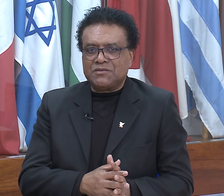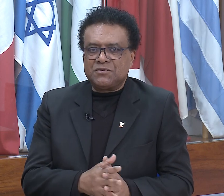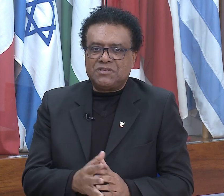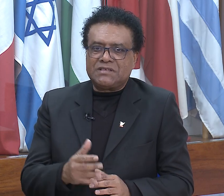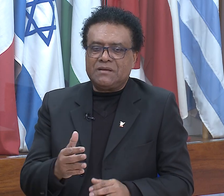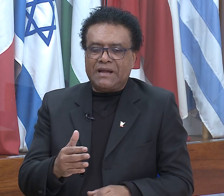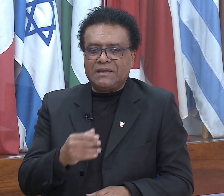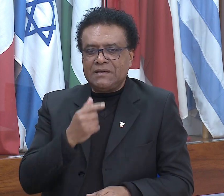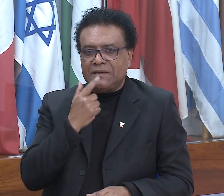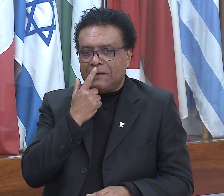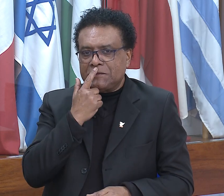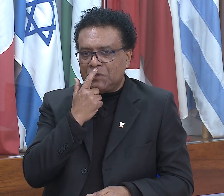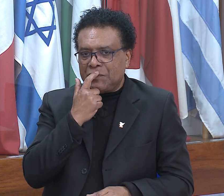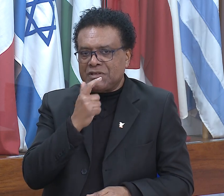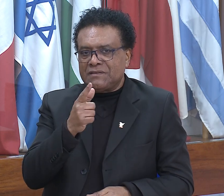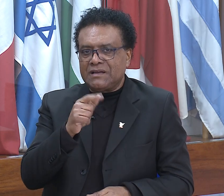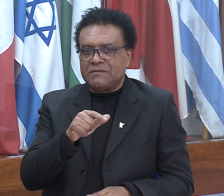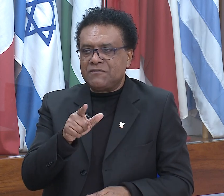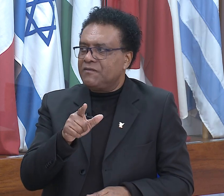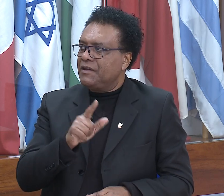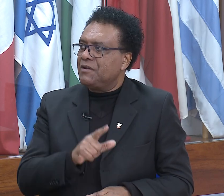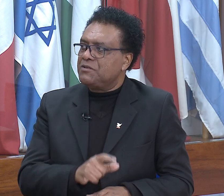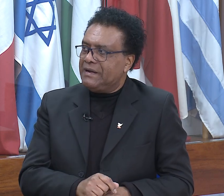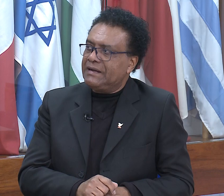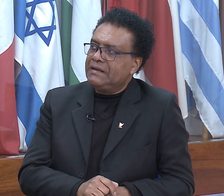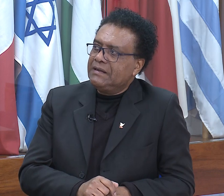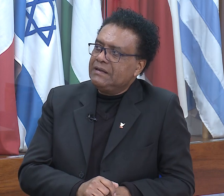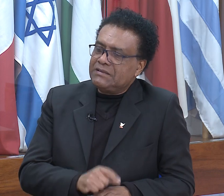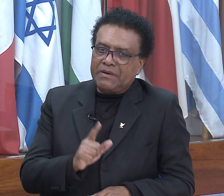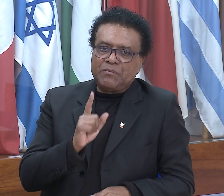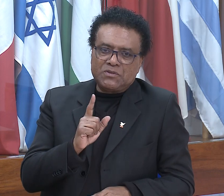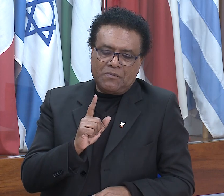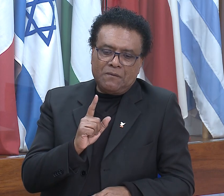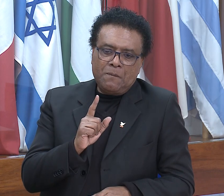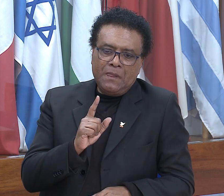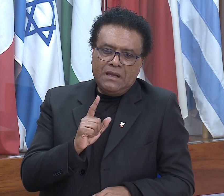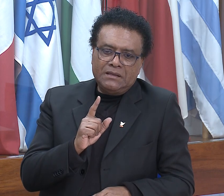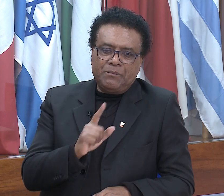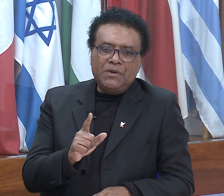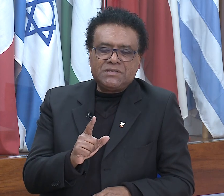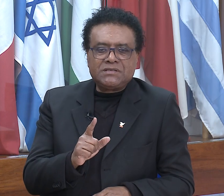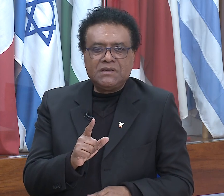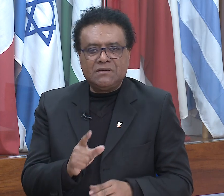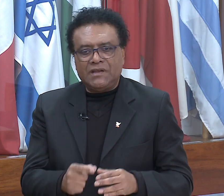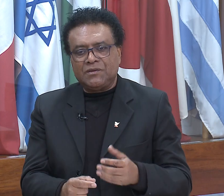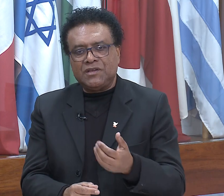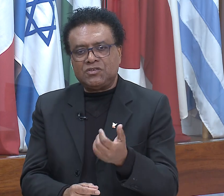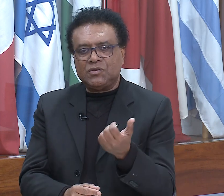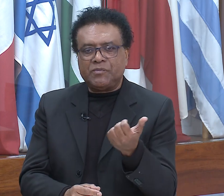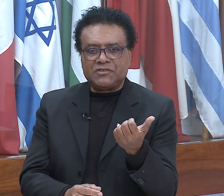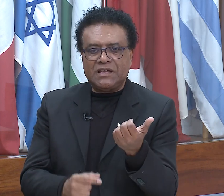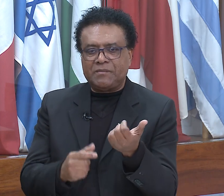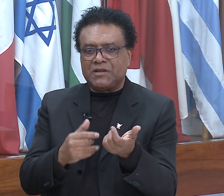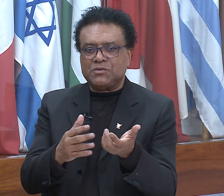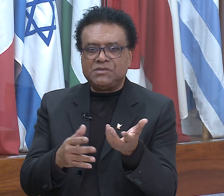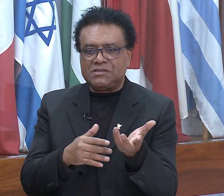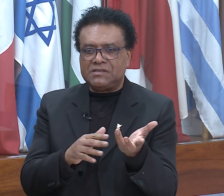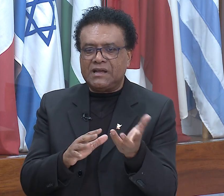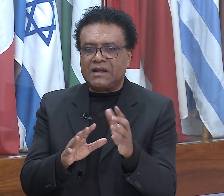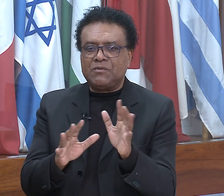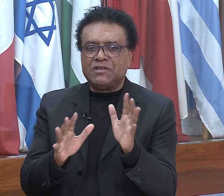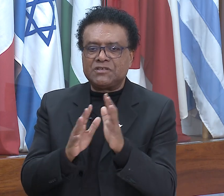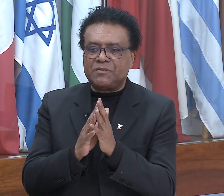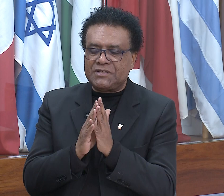por questão de Justiça lembrar que quem lançou o projeto na Câmara foi vereadora de mar de mar pozzovão depois vereadora retirou o projeto para